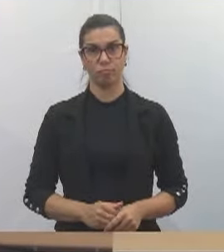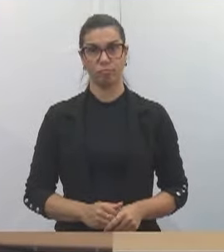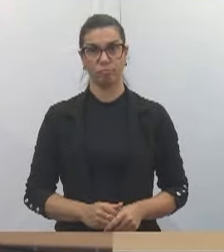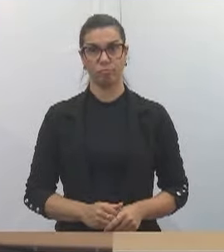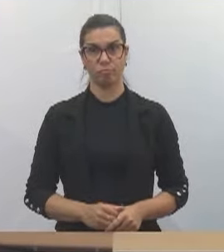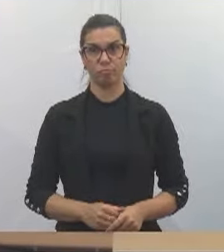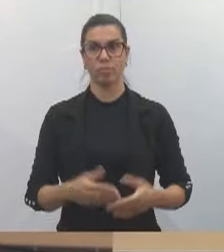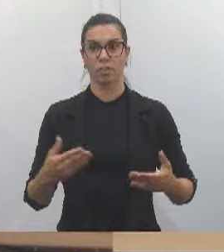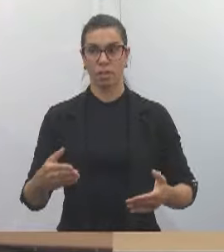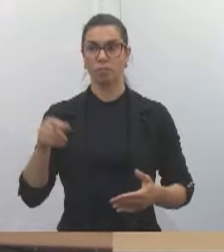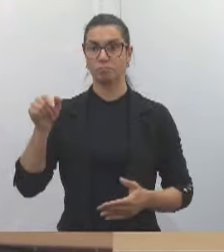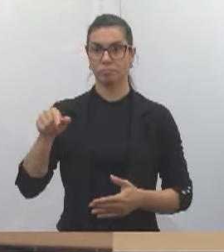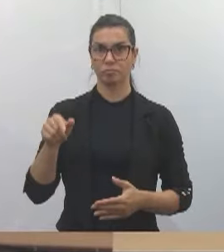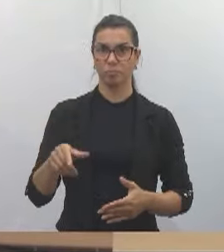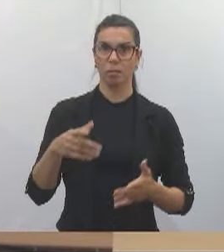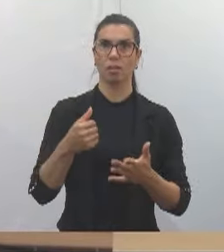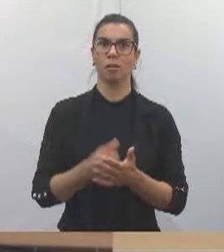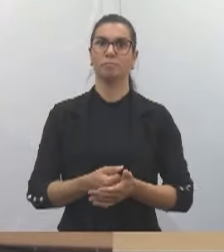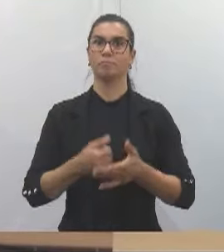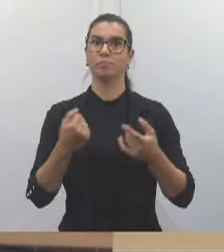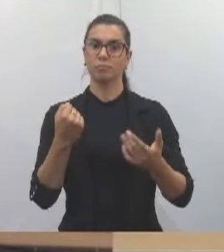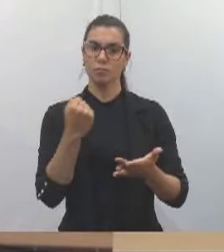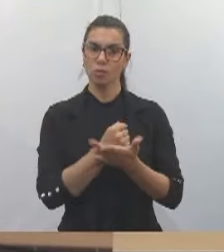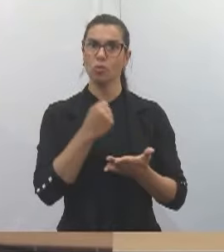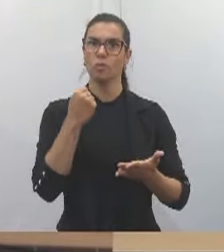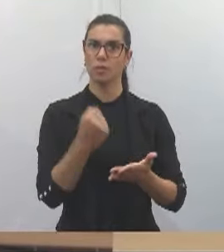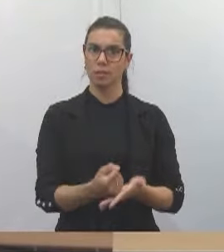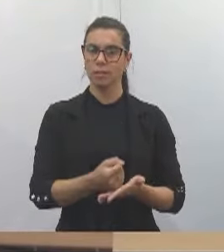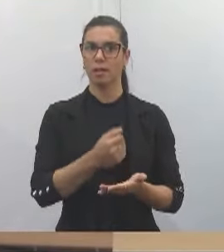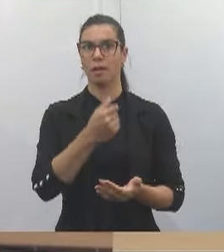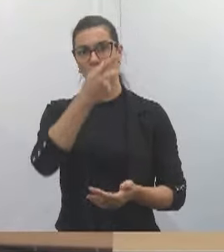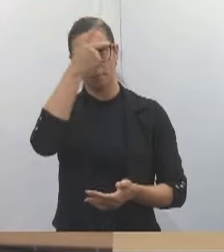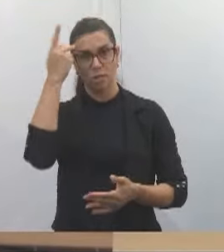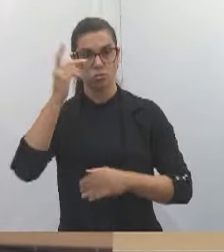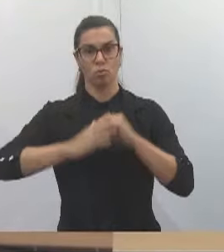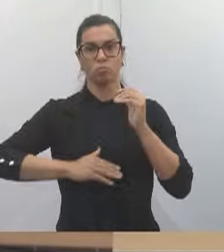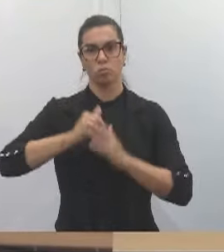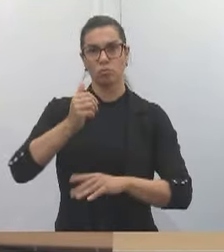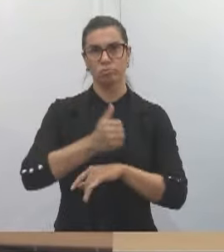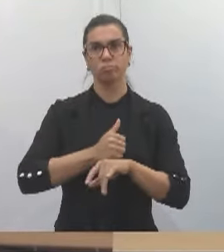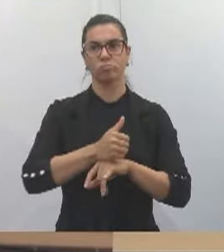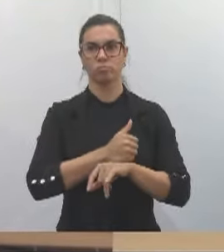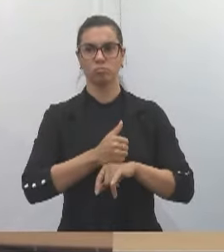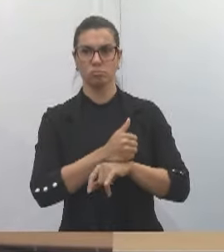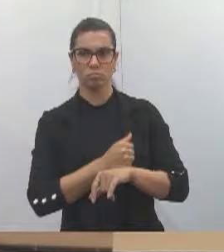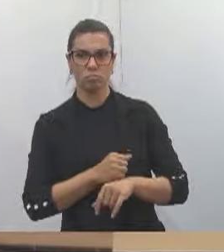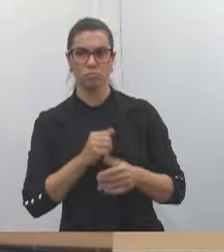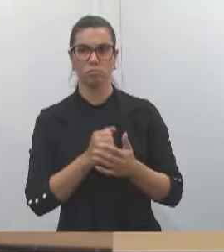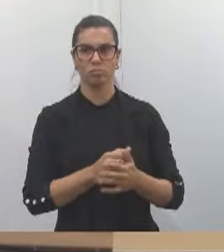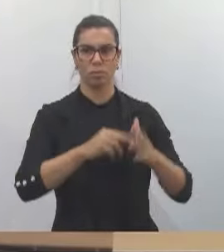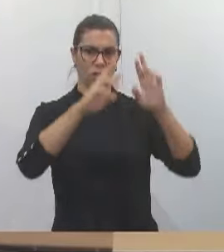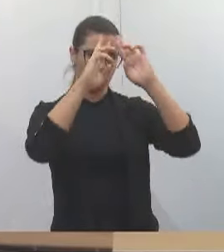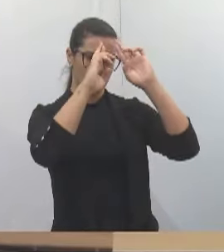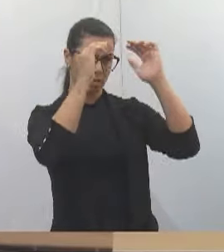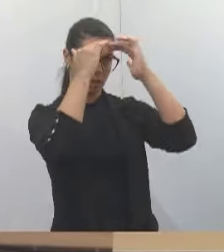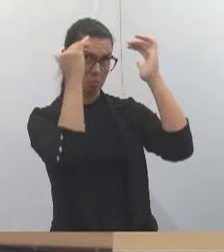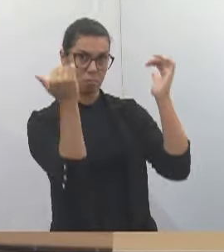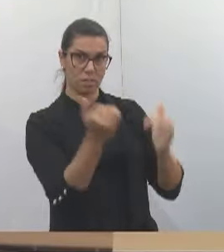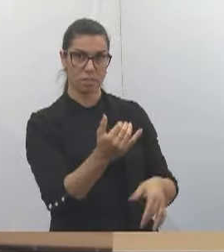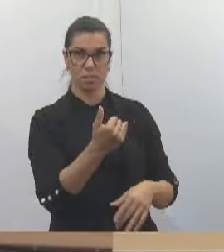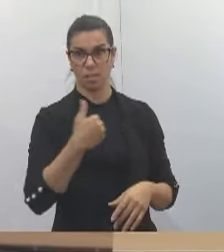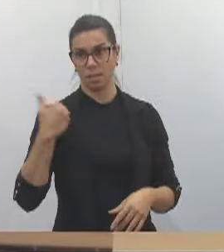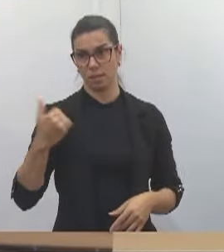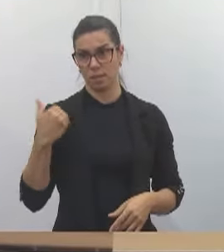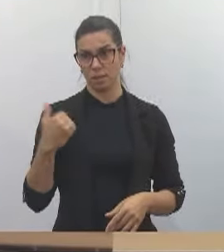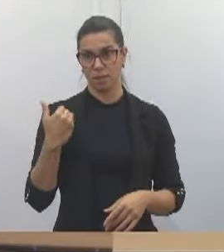Que esses fiscais orientem os tutores a contratar educadores ou ofereçam treinamentos aos animais e obedeçam à idade do animal e colocou interrogação. É